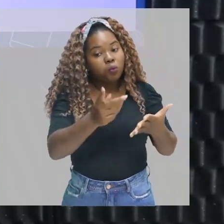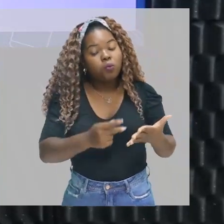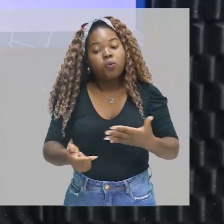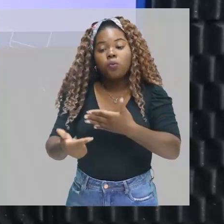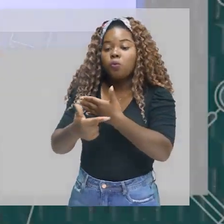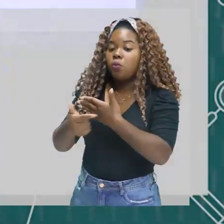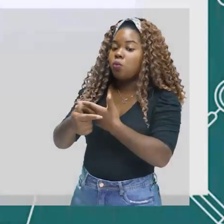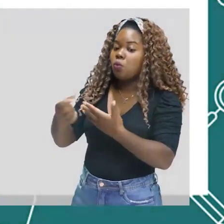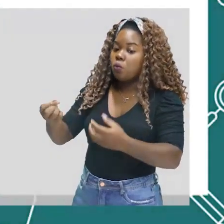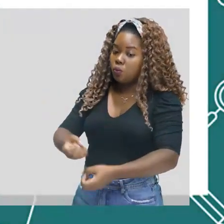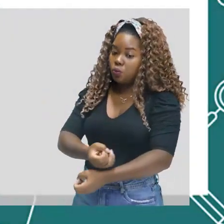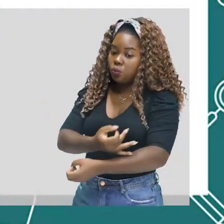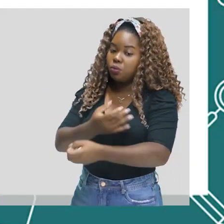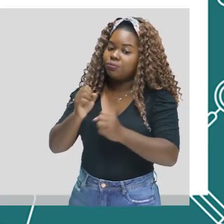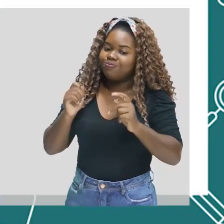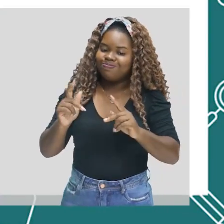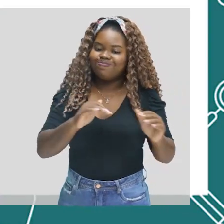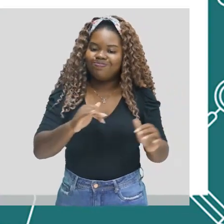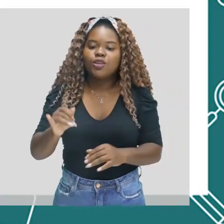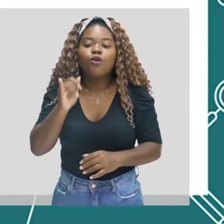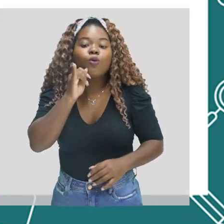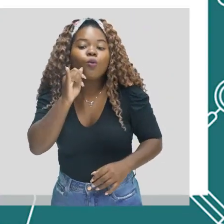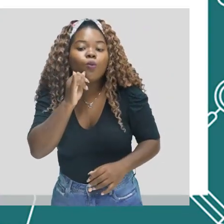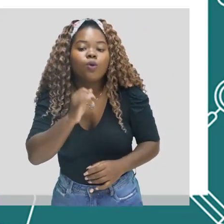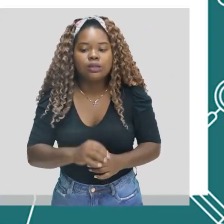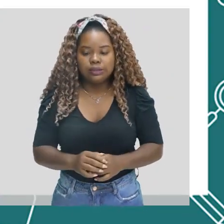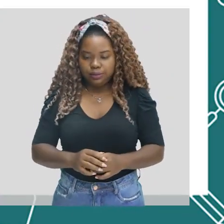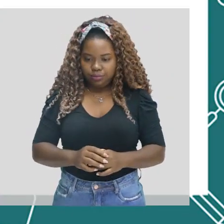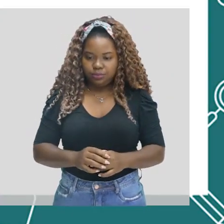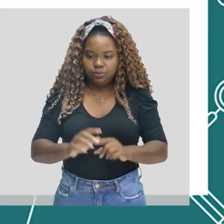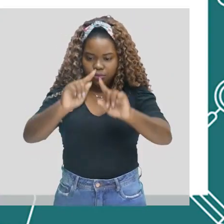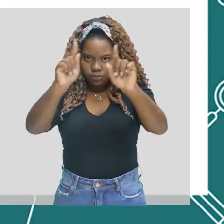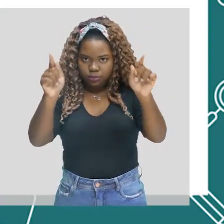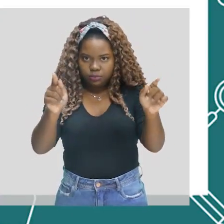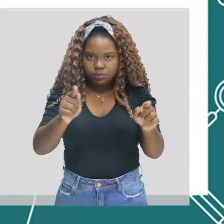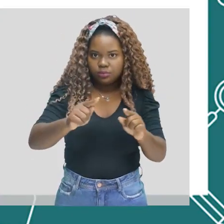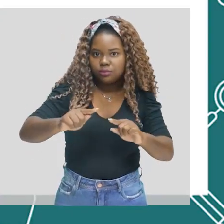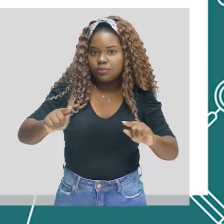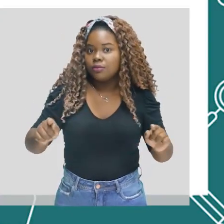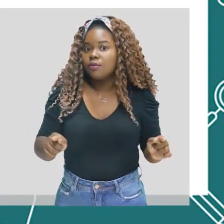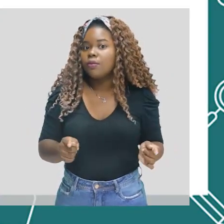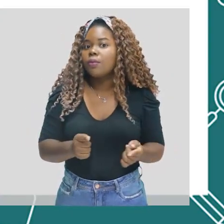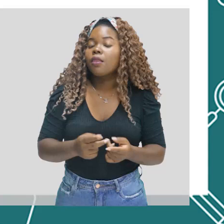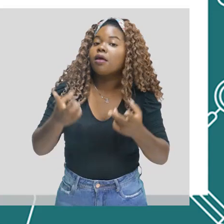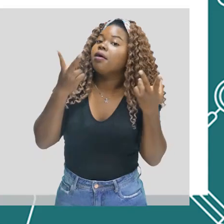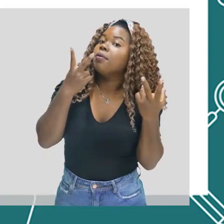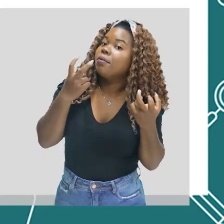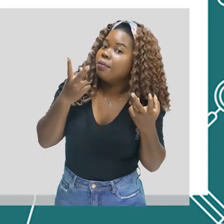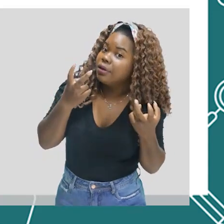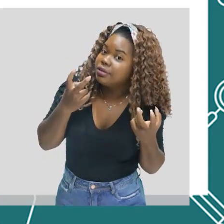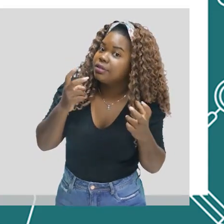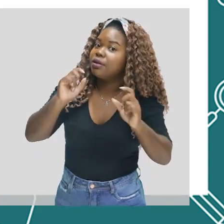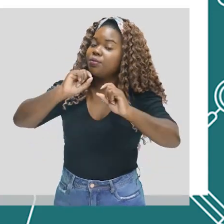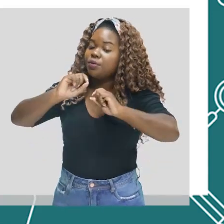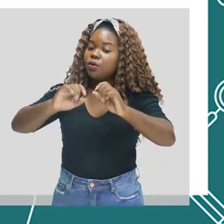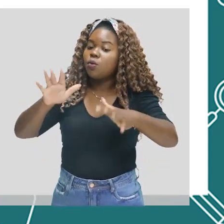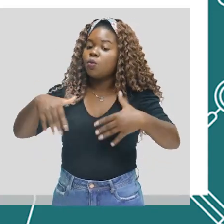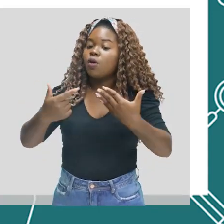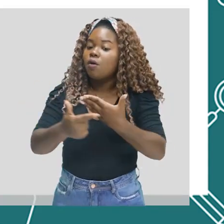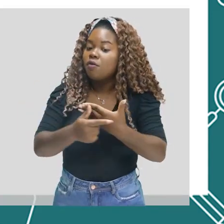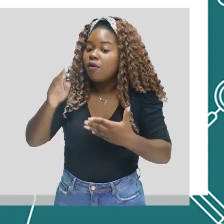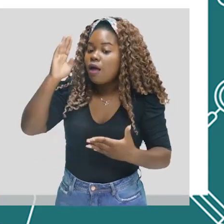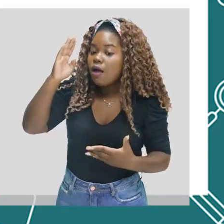emotiva. Olha só um exemplo aqui, ó. Ampulheta da vida. Vocês conseguem perceber, né, que qual é a